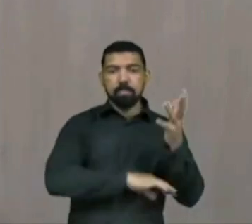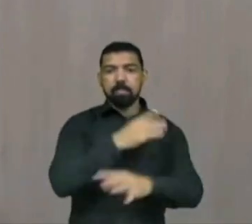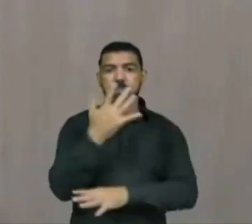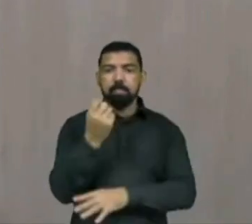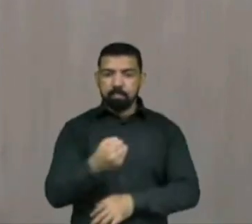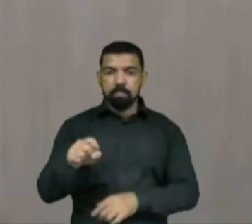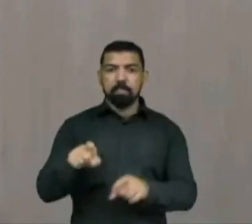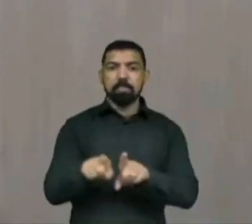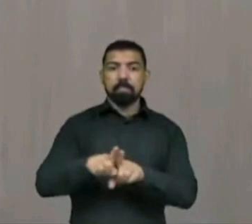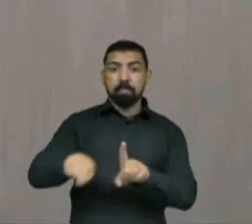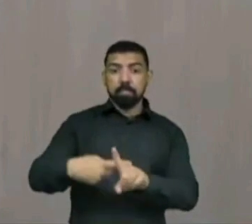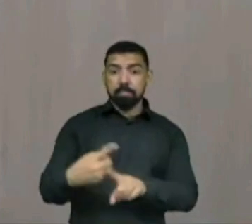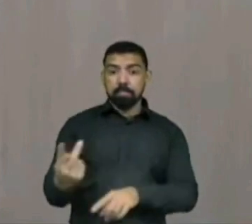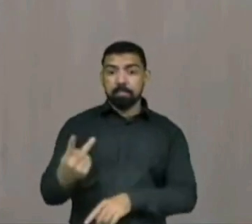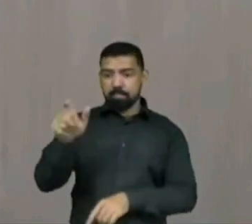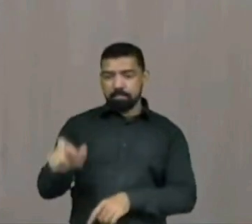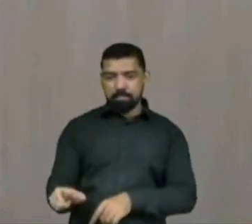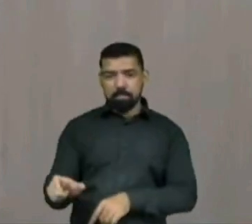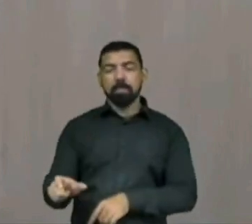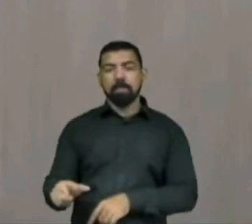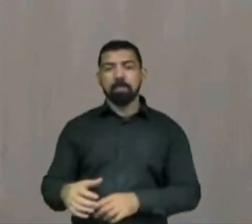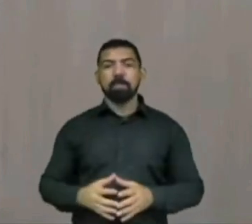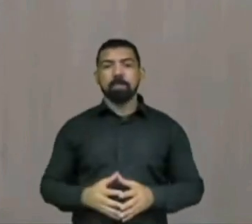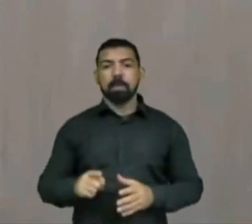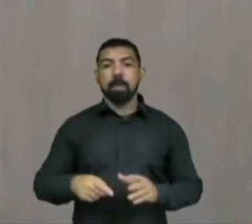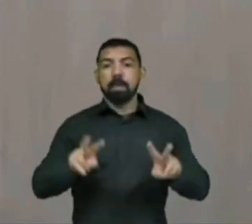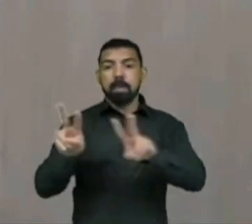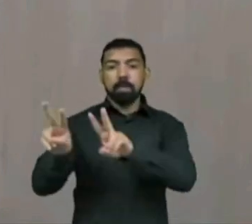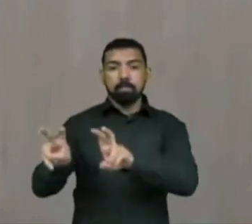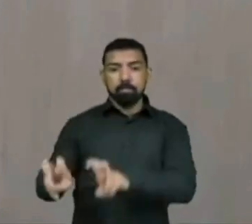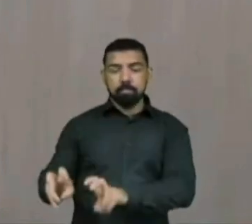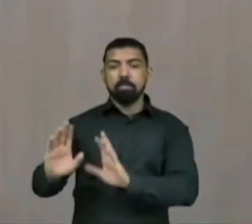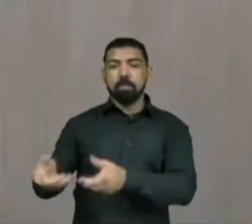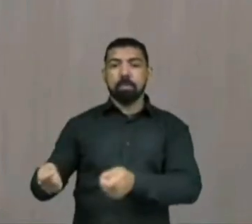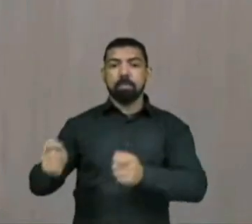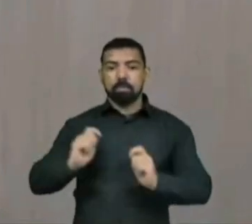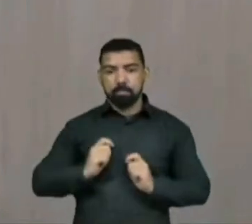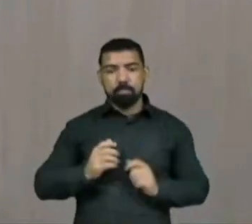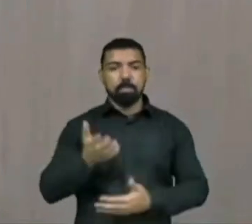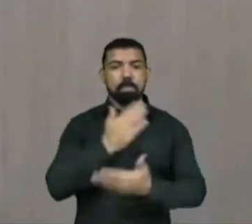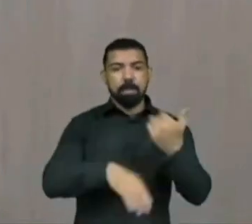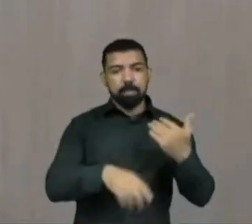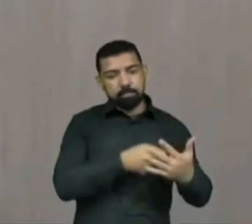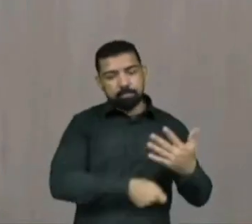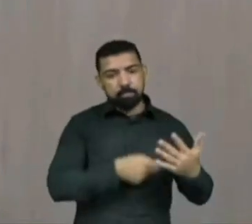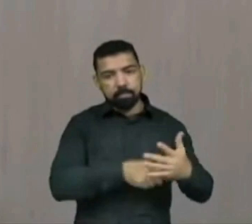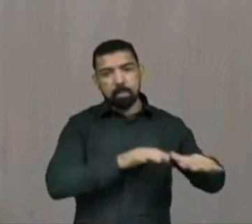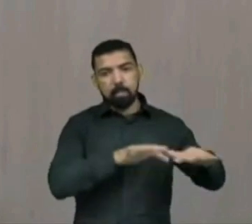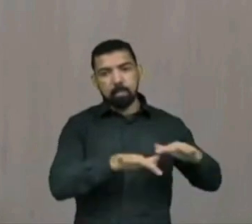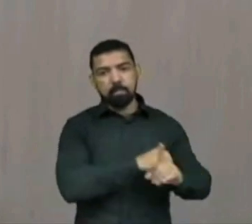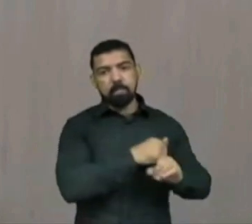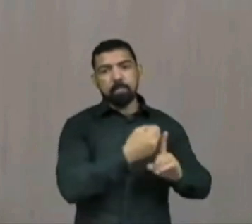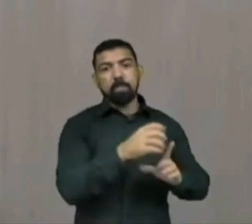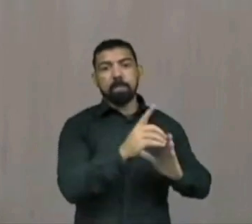dos servidores públicos, pautas que me acompanham desde a militância nos movimentos sociais nos anos